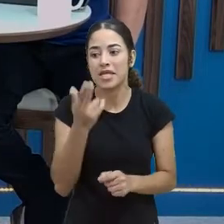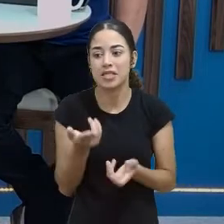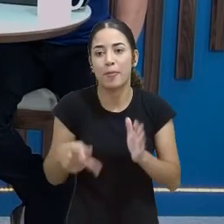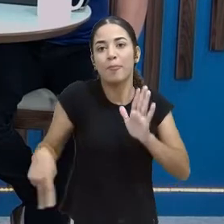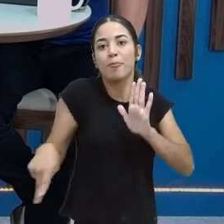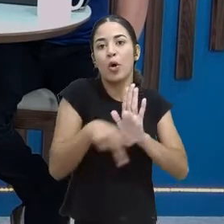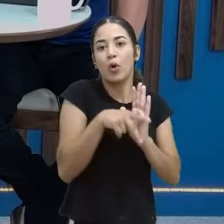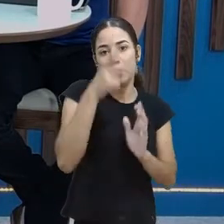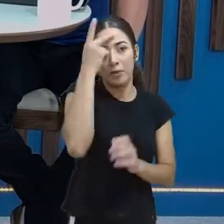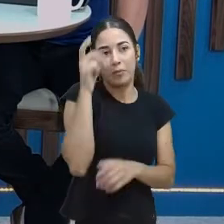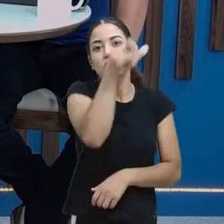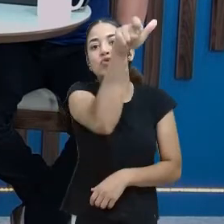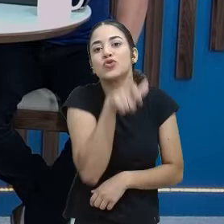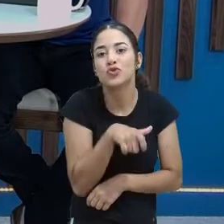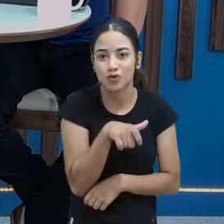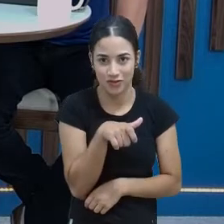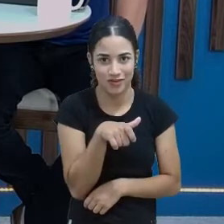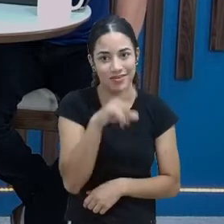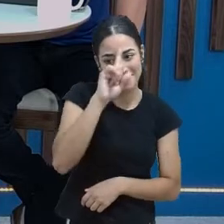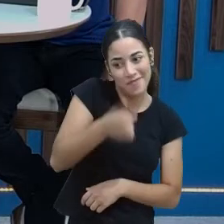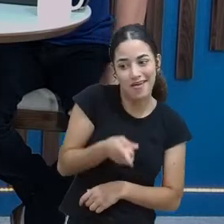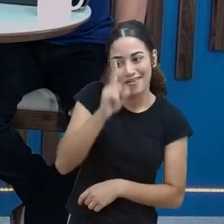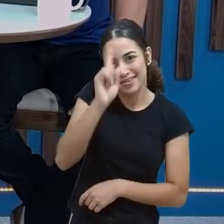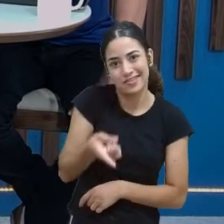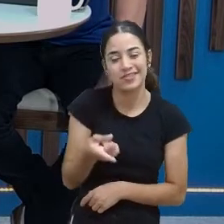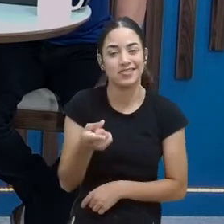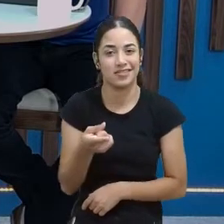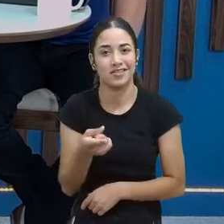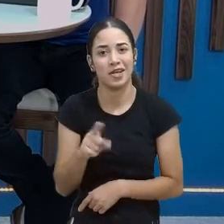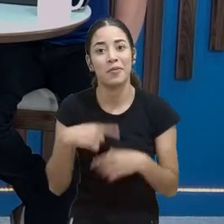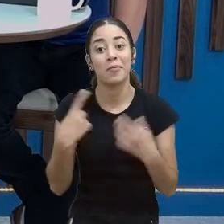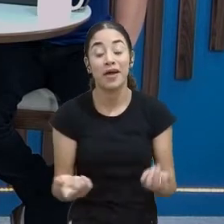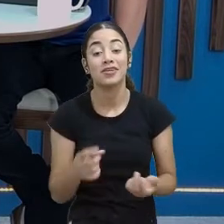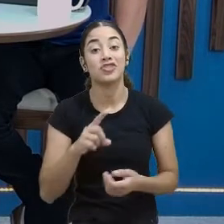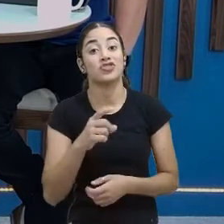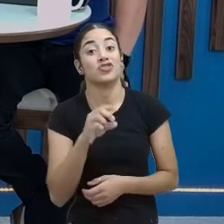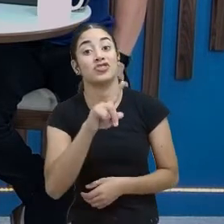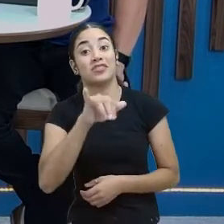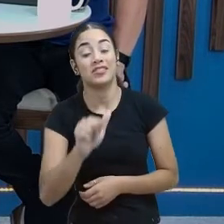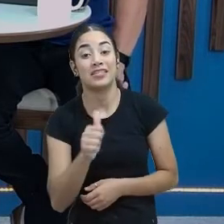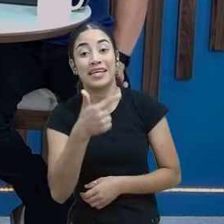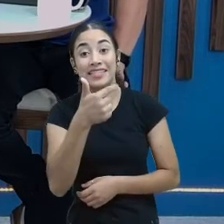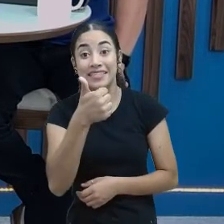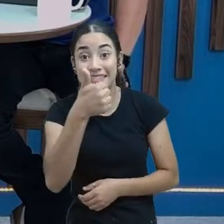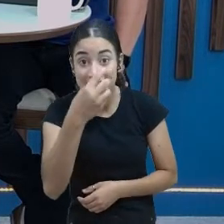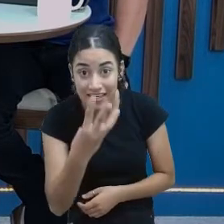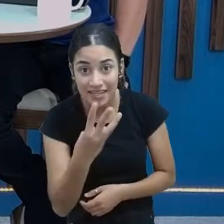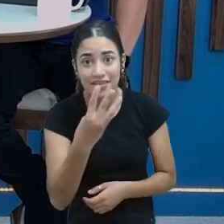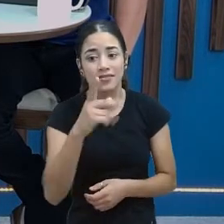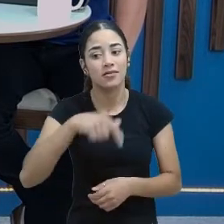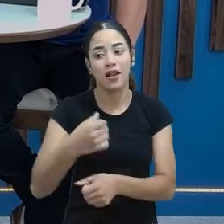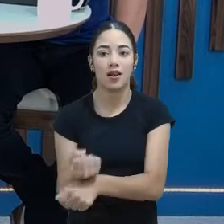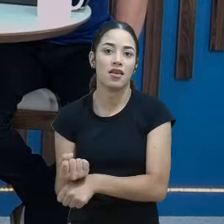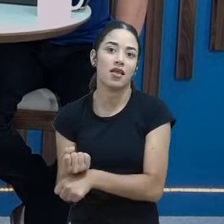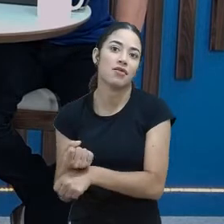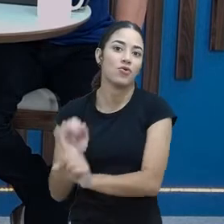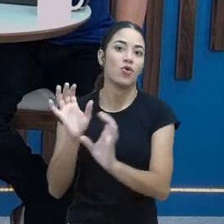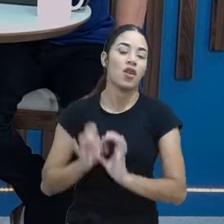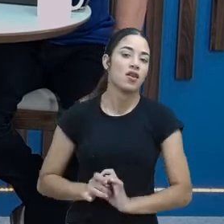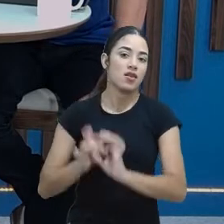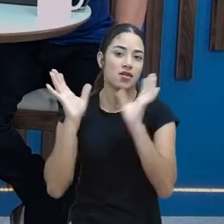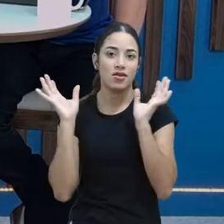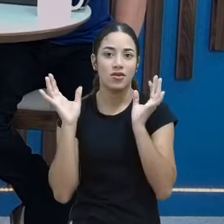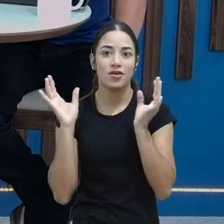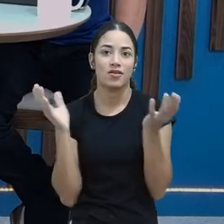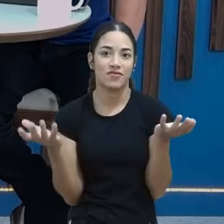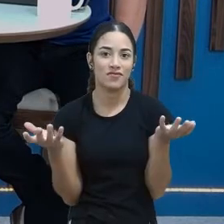E aí, no dia seguinte, no dia 13, eles são libertos, né, jogado à própria sorte. Como é que essas pessoas